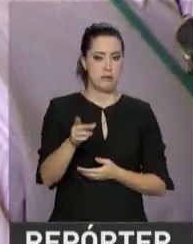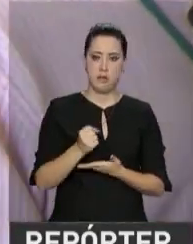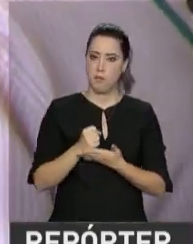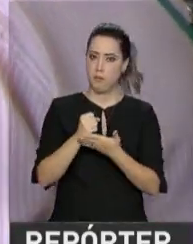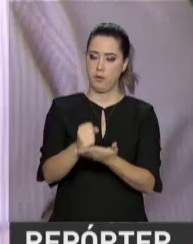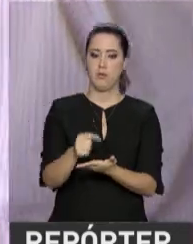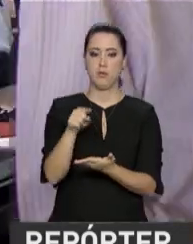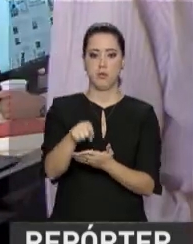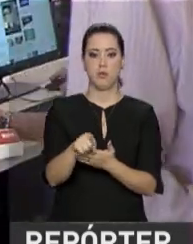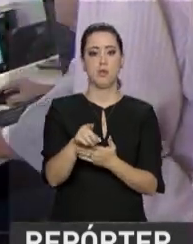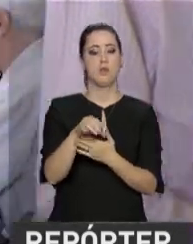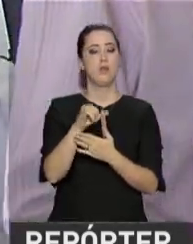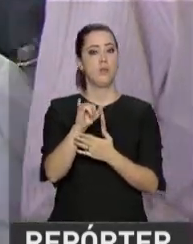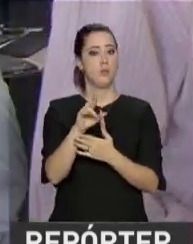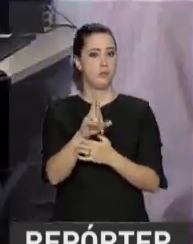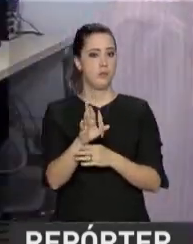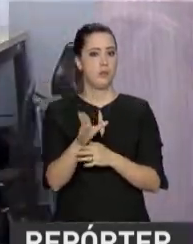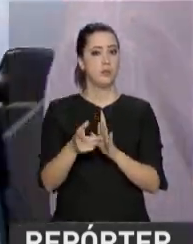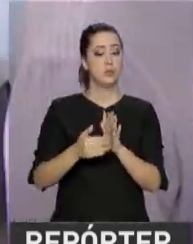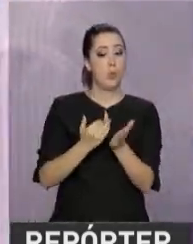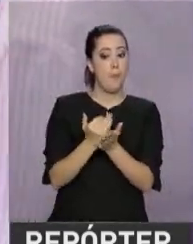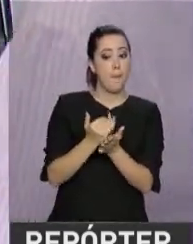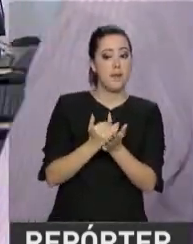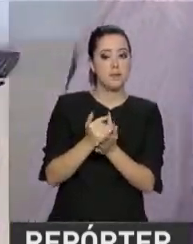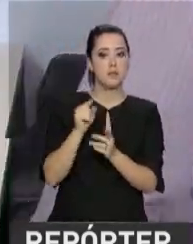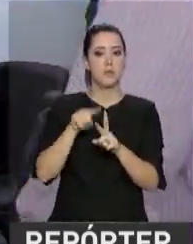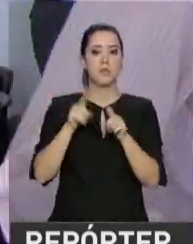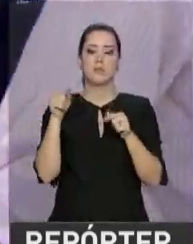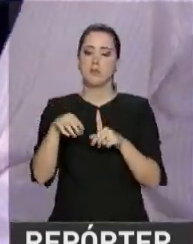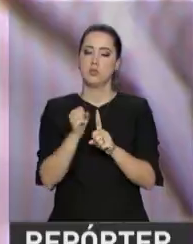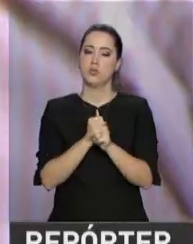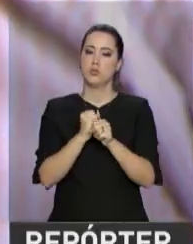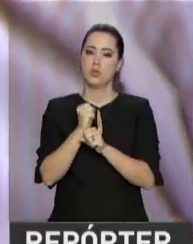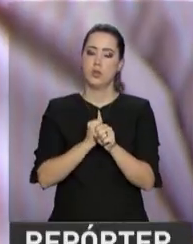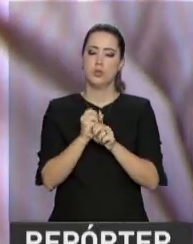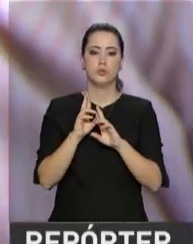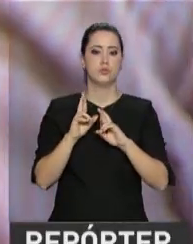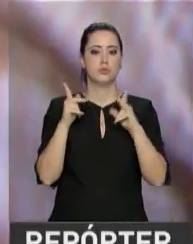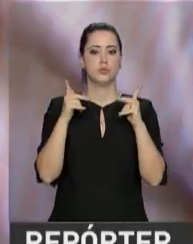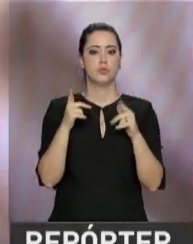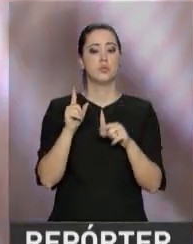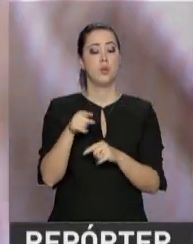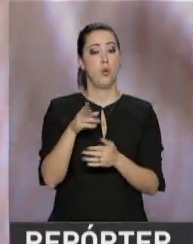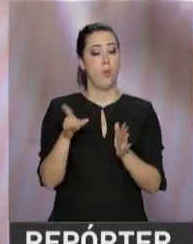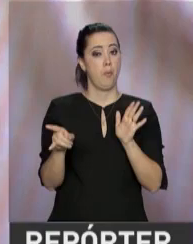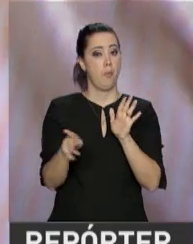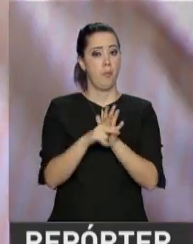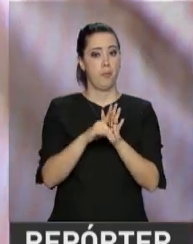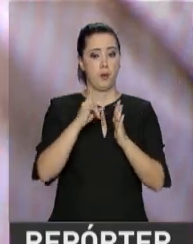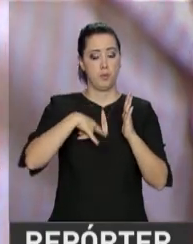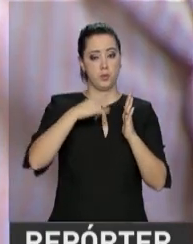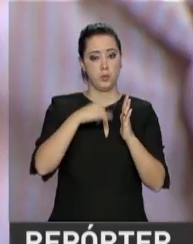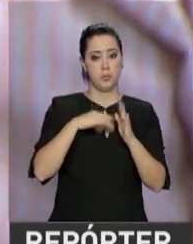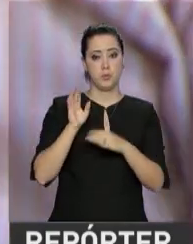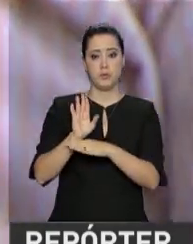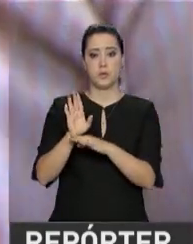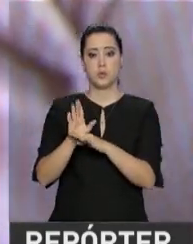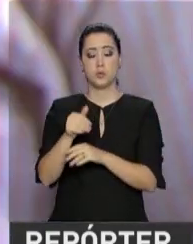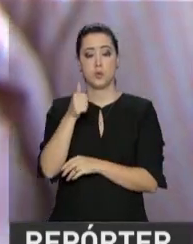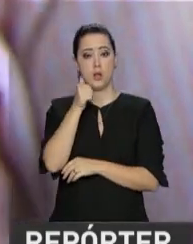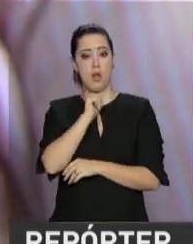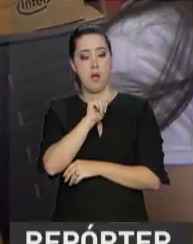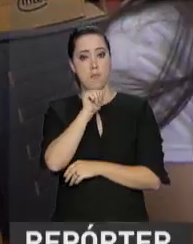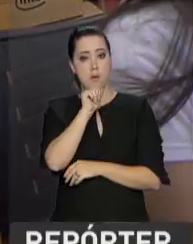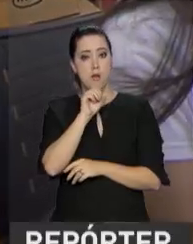do imposto de renda no início do prazo mas neste ano vai ser diferente além do seu documento ele vai ajudar a esposa